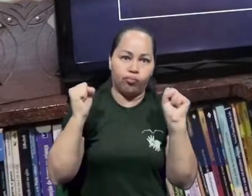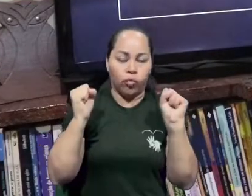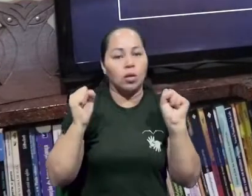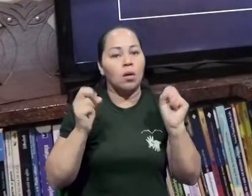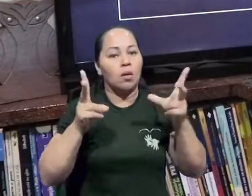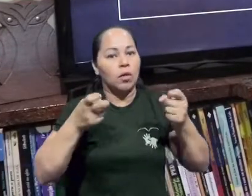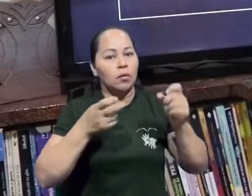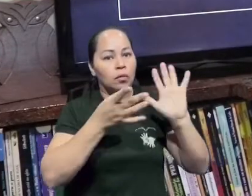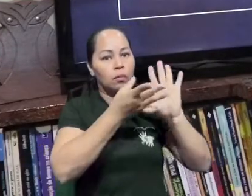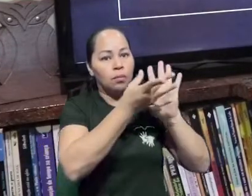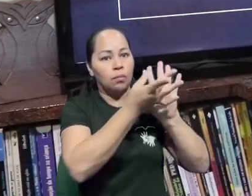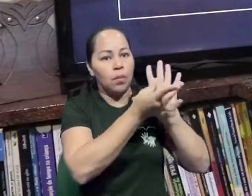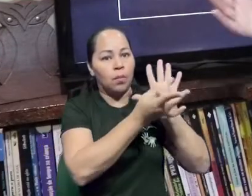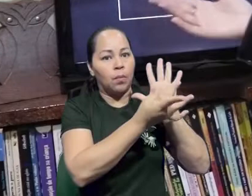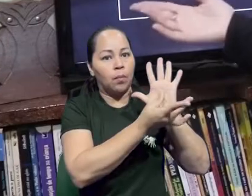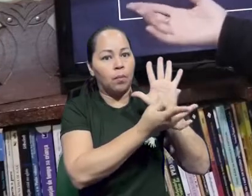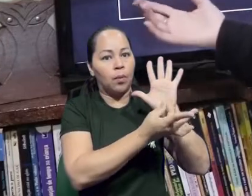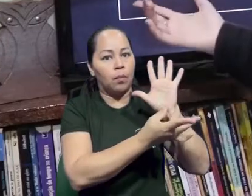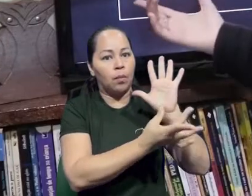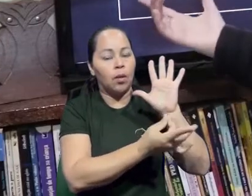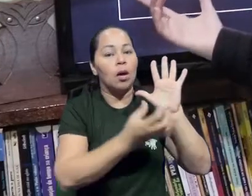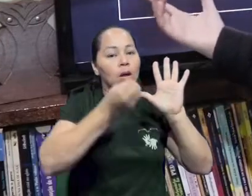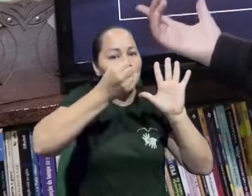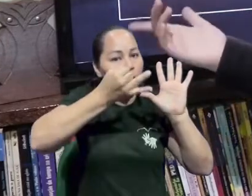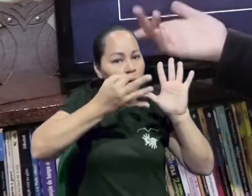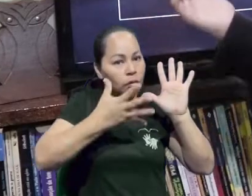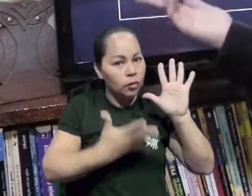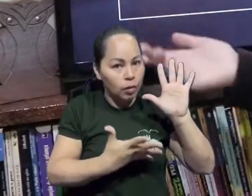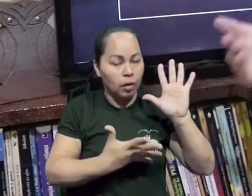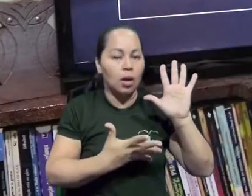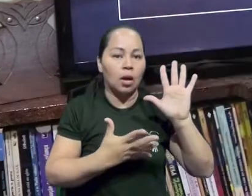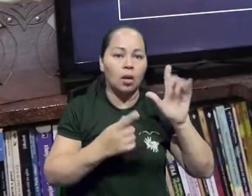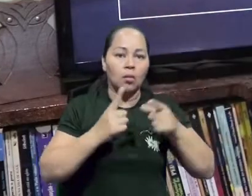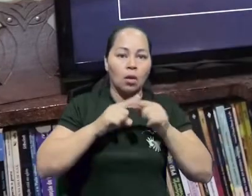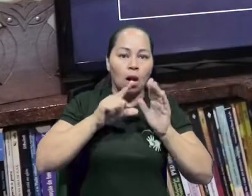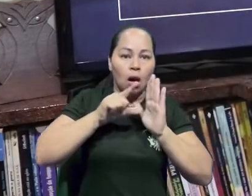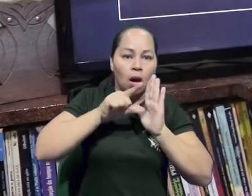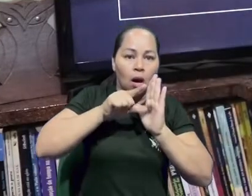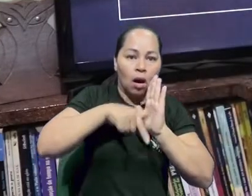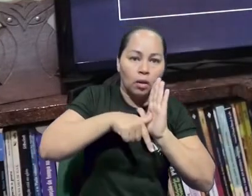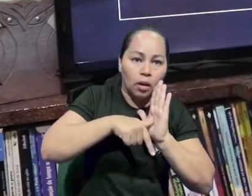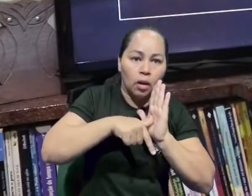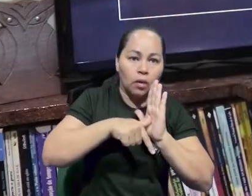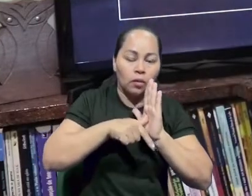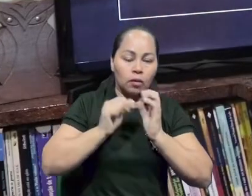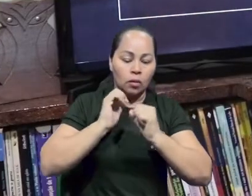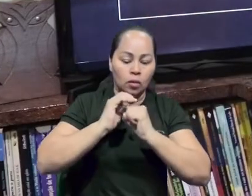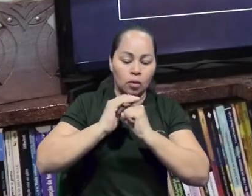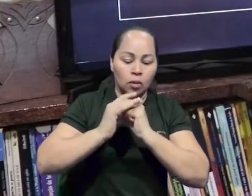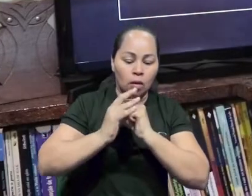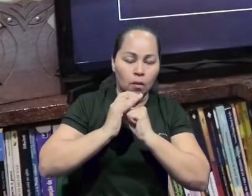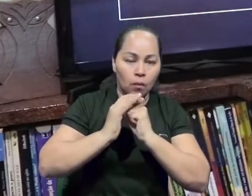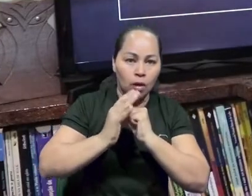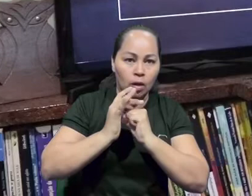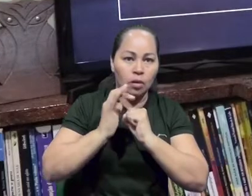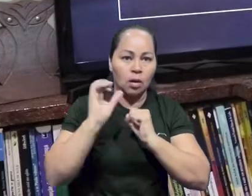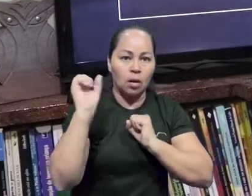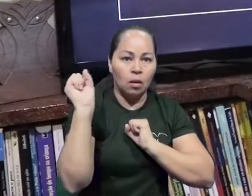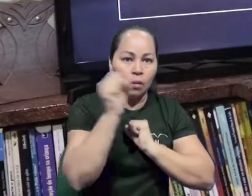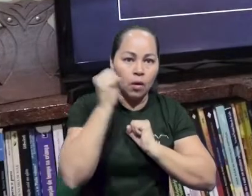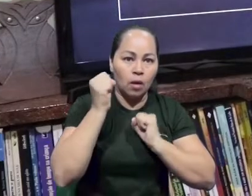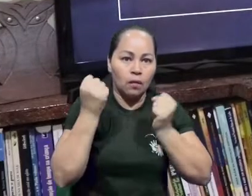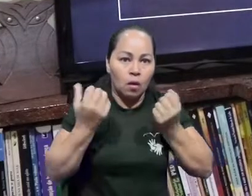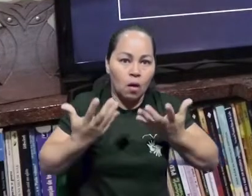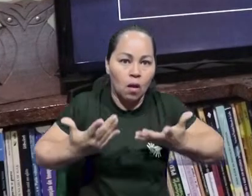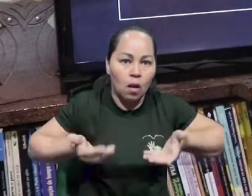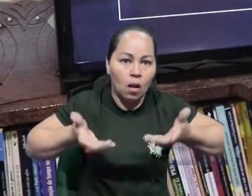com aquilo. A gente tem que especificar que tem essa nomenclatura, o retardo mental, né, leve, moderado, grave,